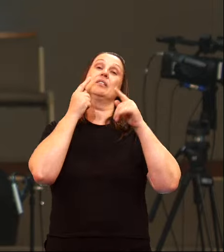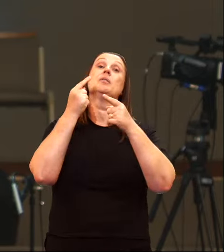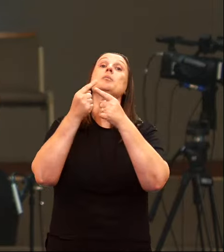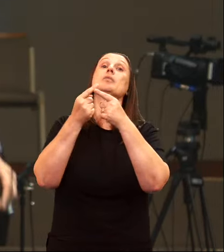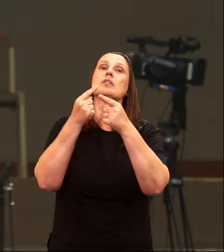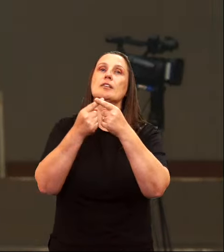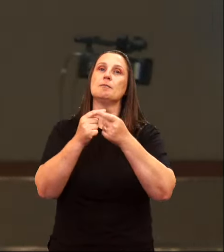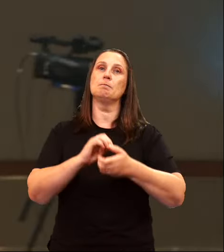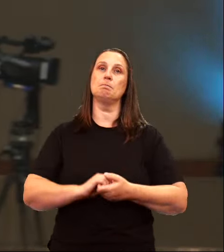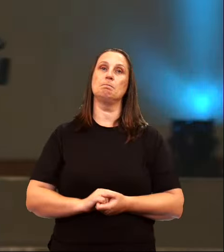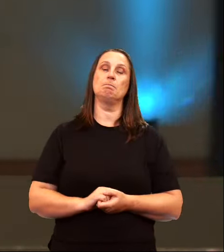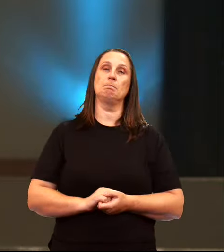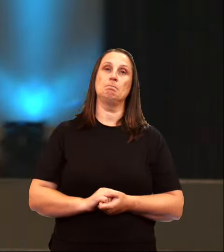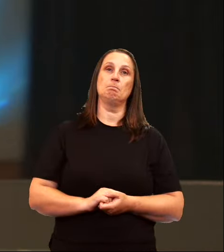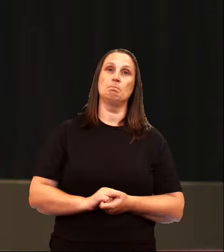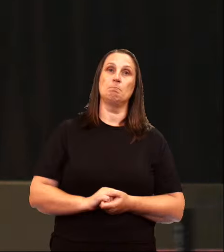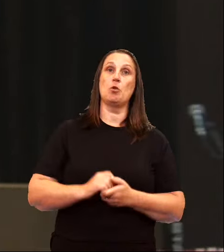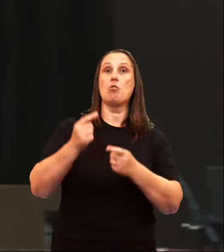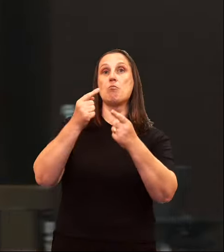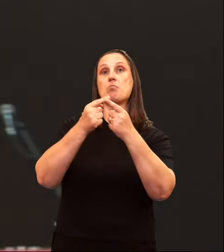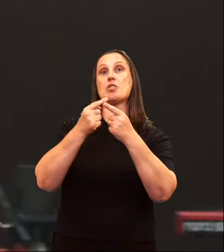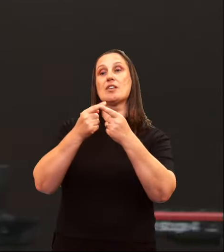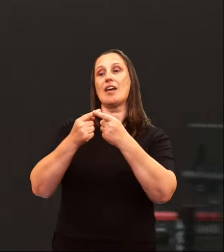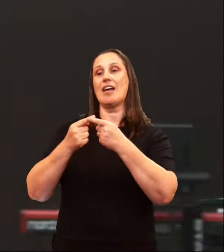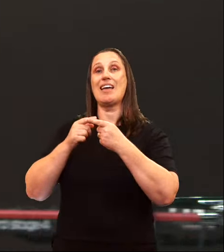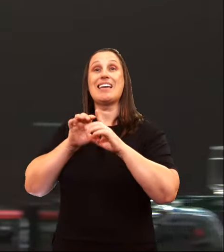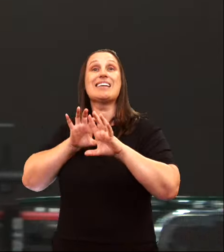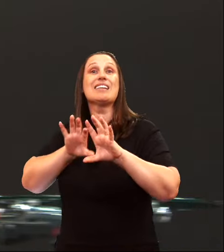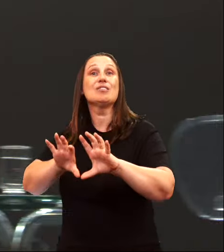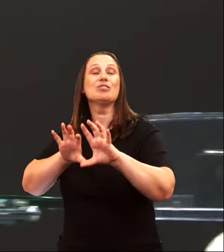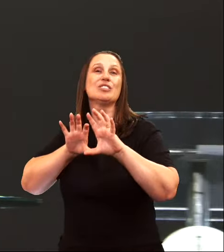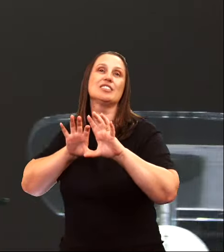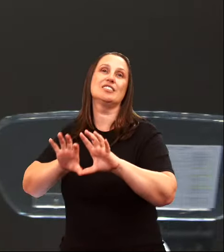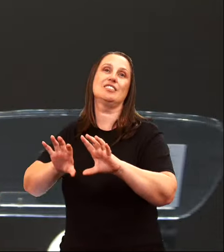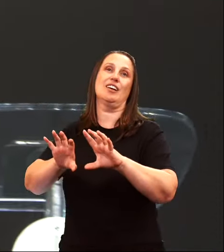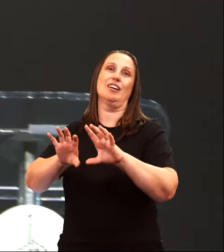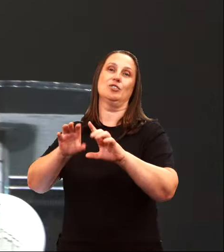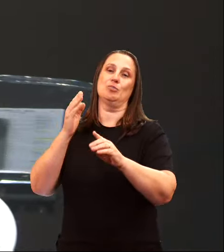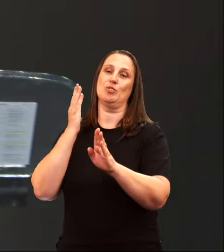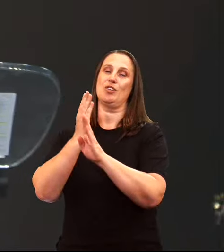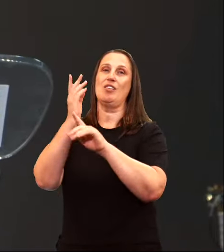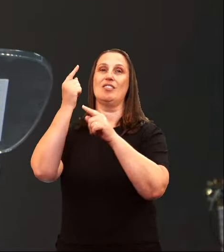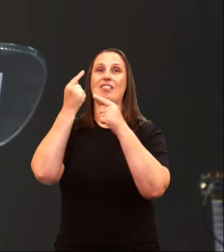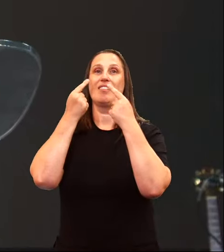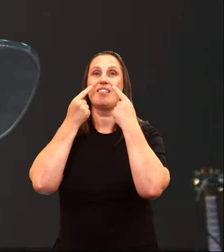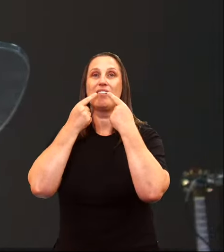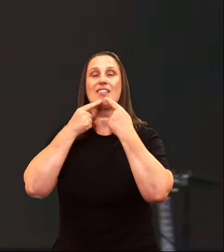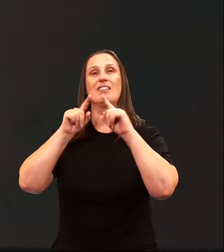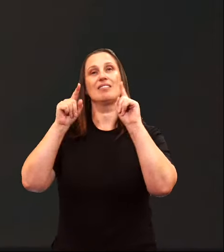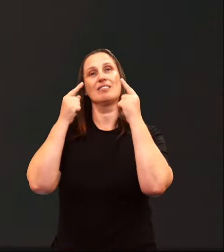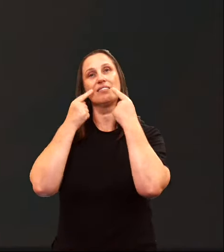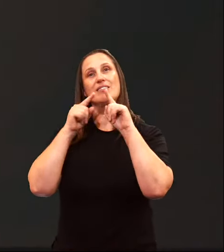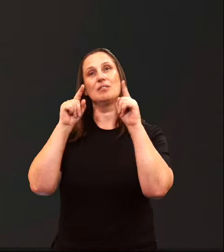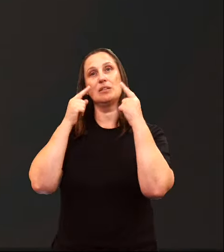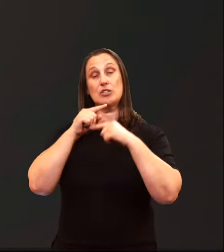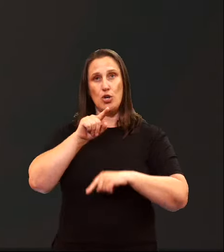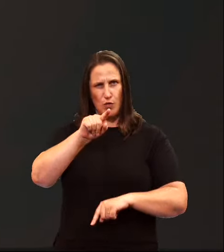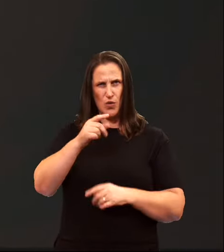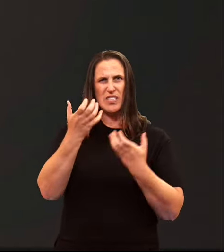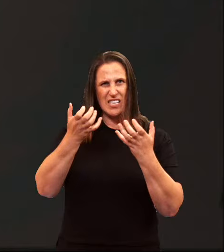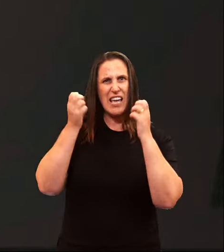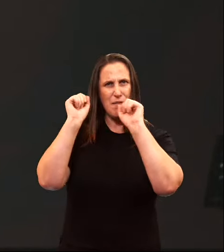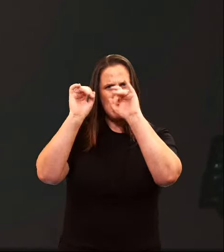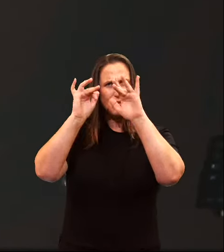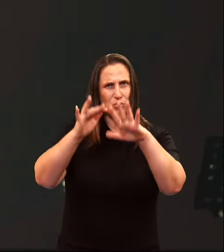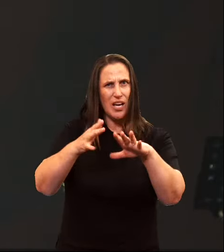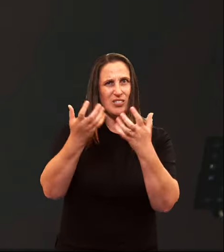quê? Porque eles foram influenciados pela reclamação dos outros. Quem quer ser abençoado aqui, em nome